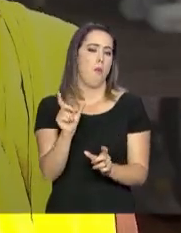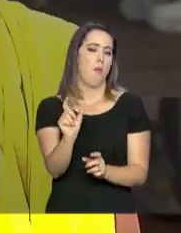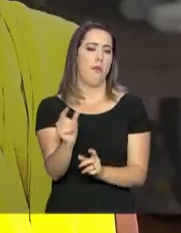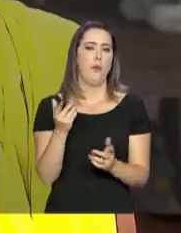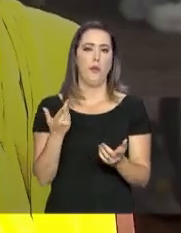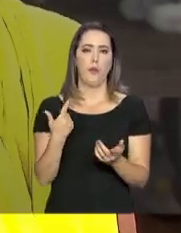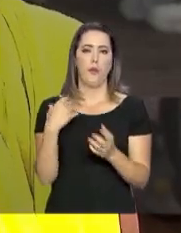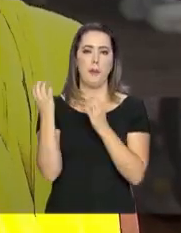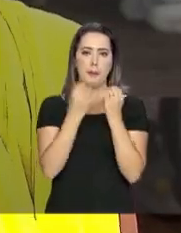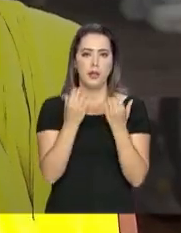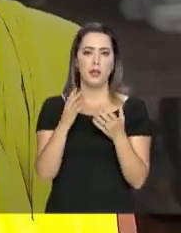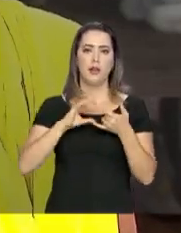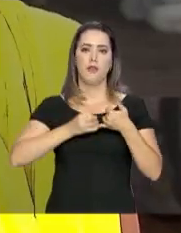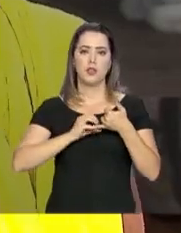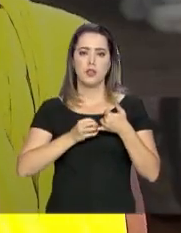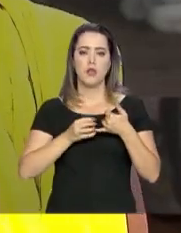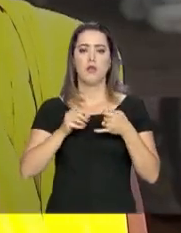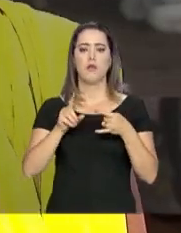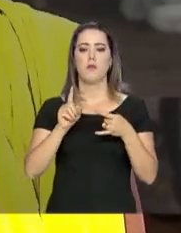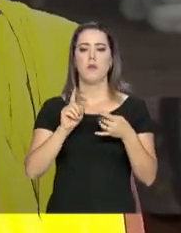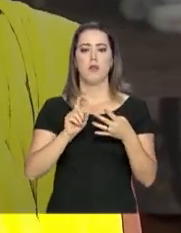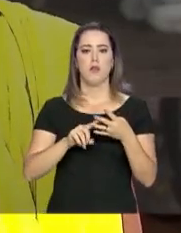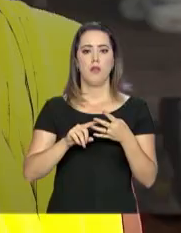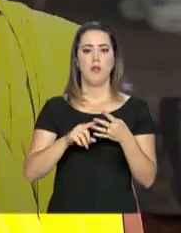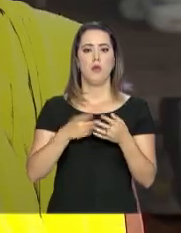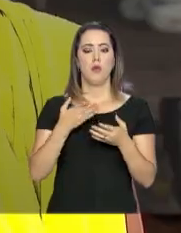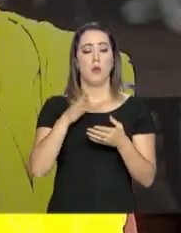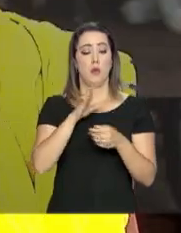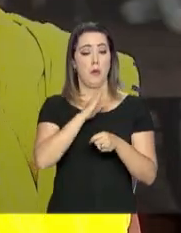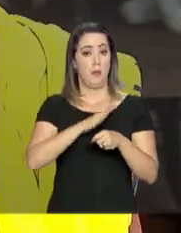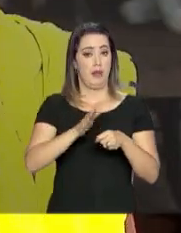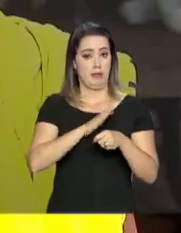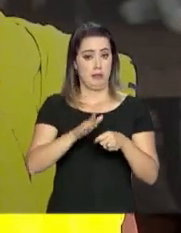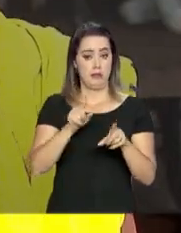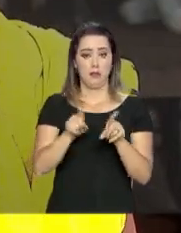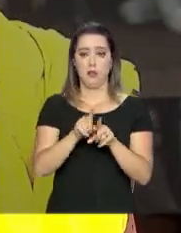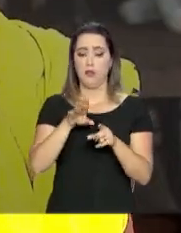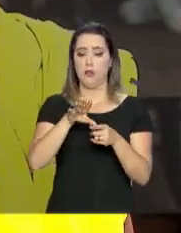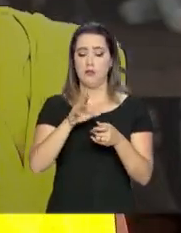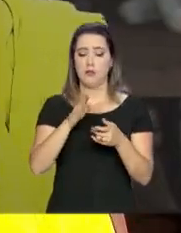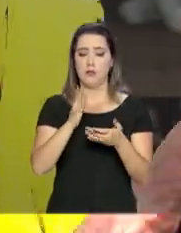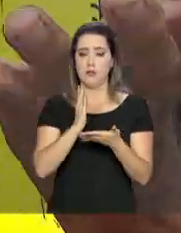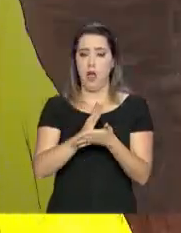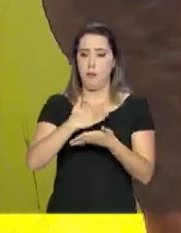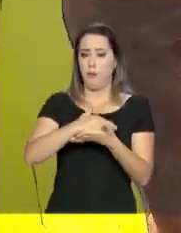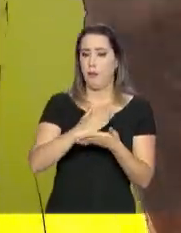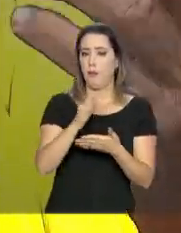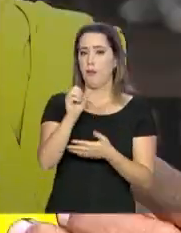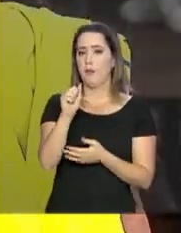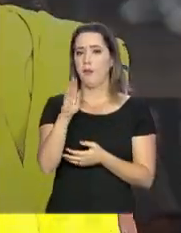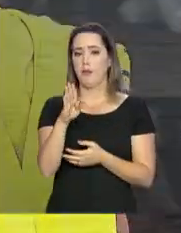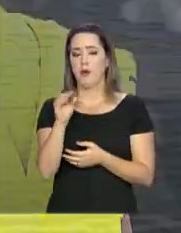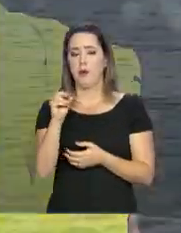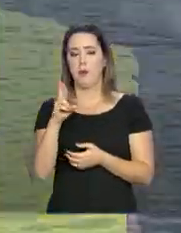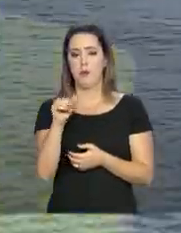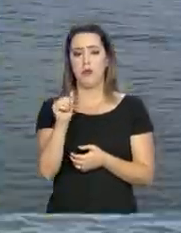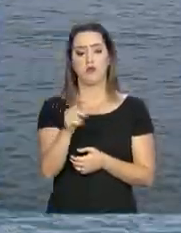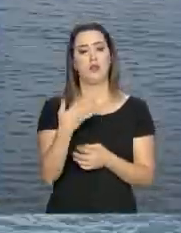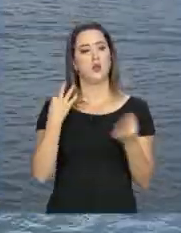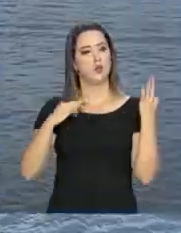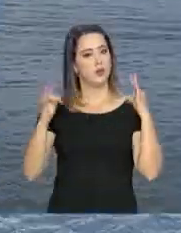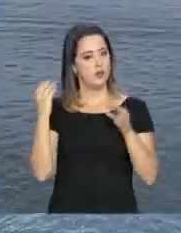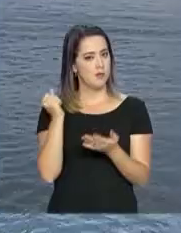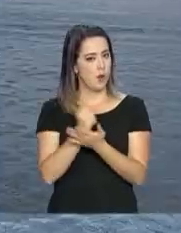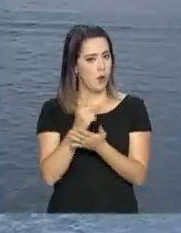feijão é mania é pela fia bomba o juízo que a apache o preço é melhor né compra